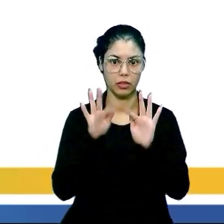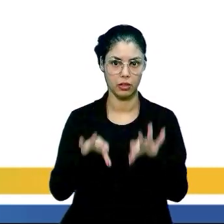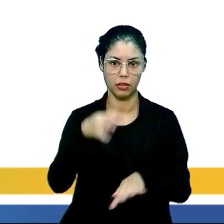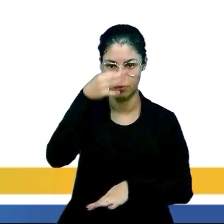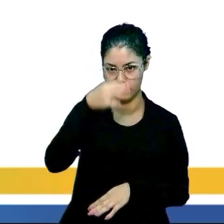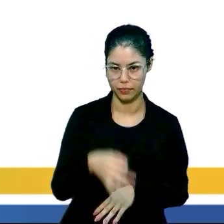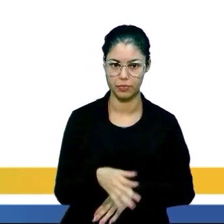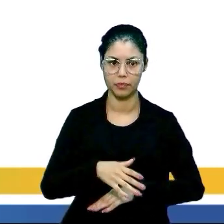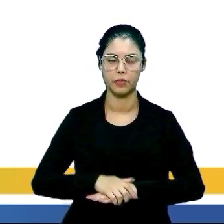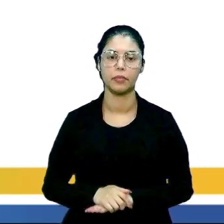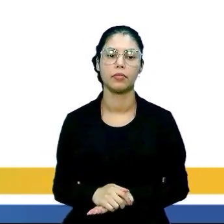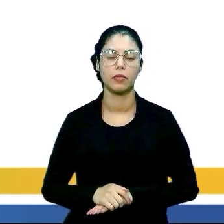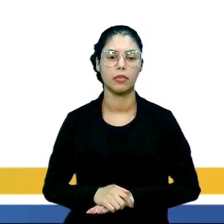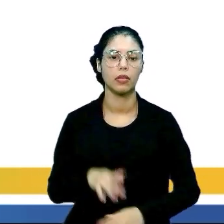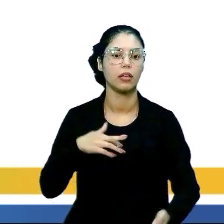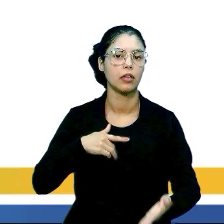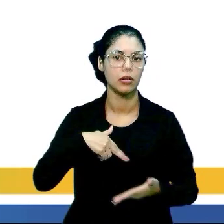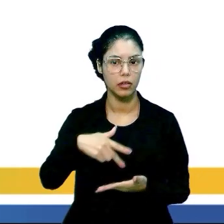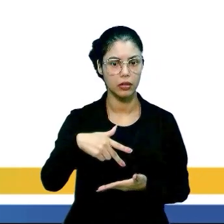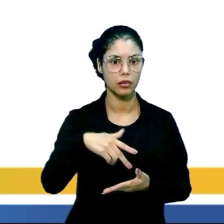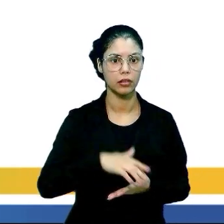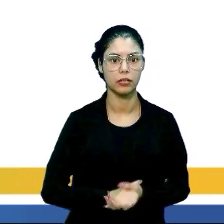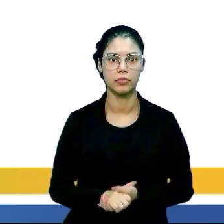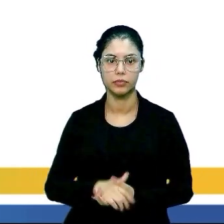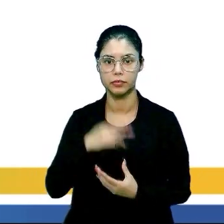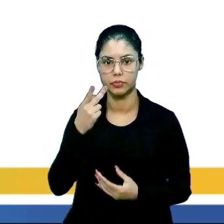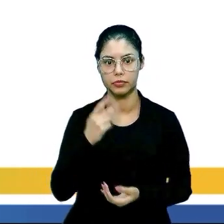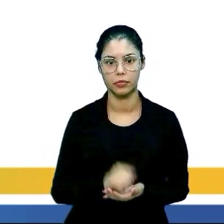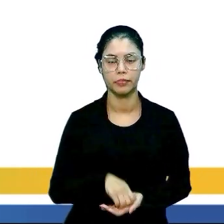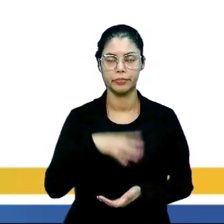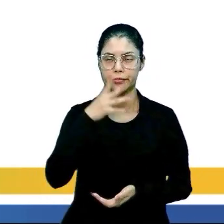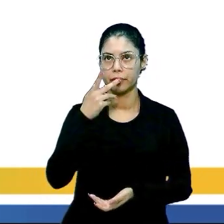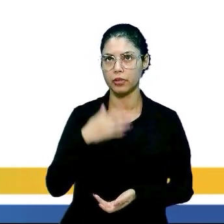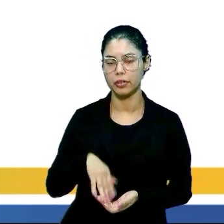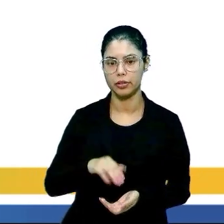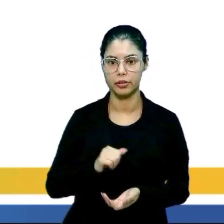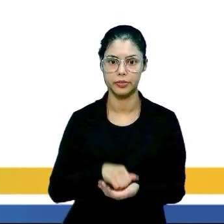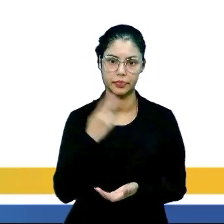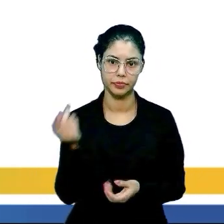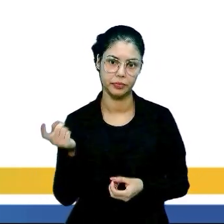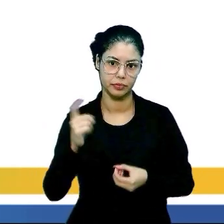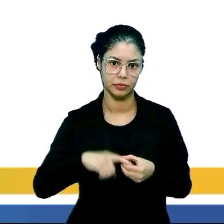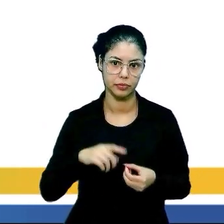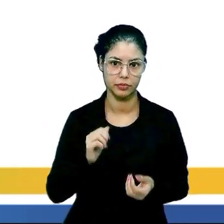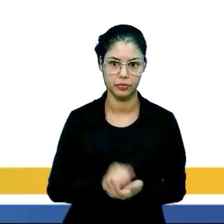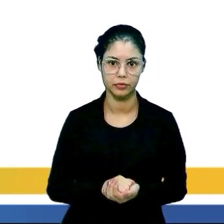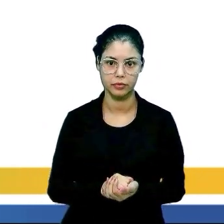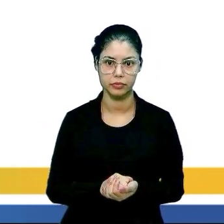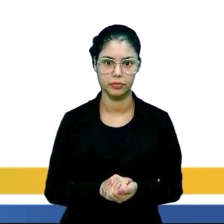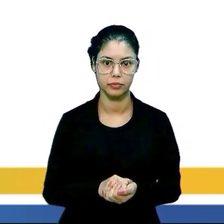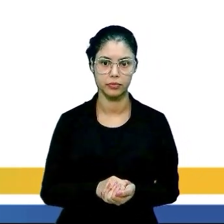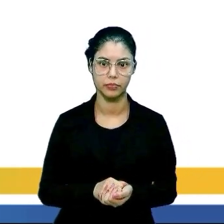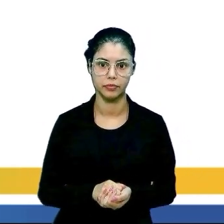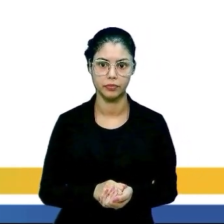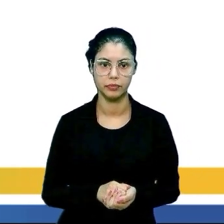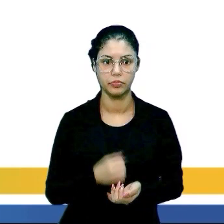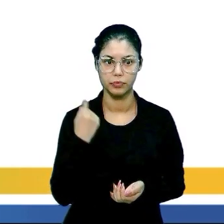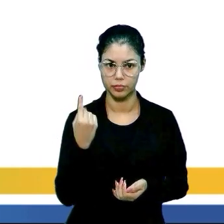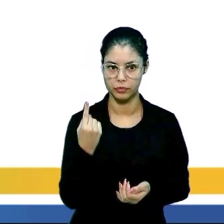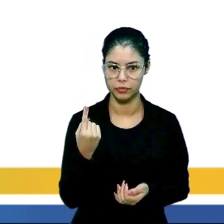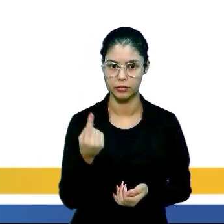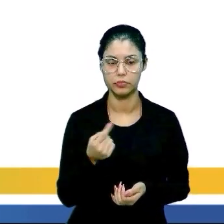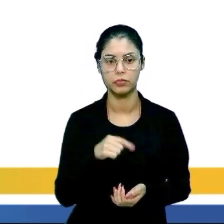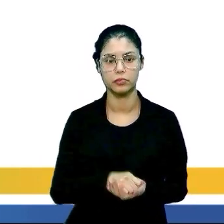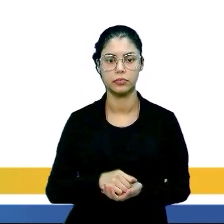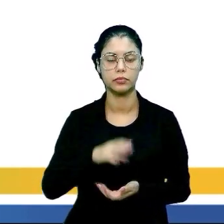bom e no fim dá certo, diz Correia, suspirando e retomando o enxadão. Para uns